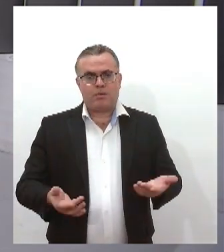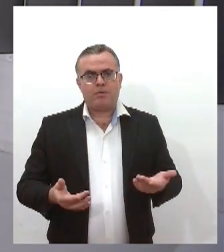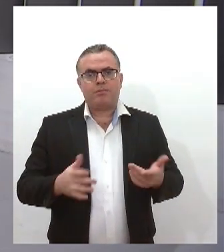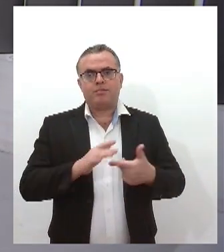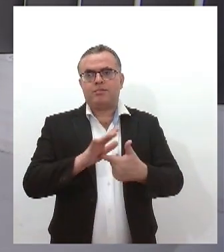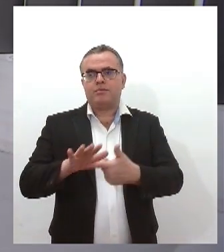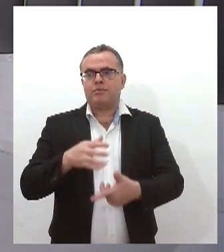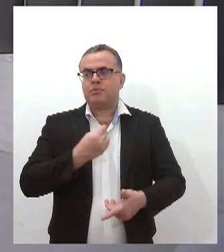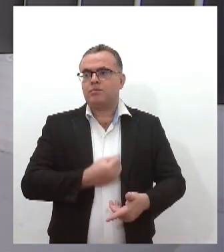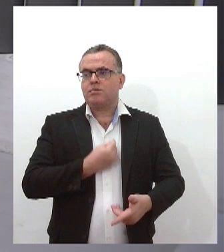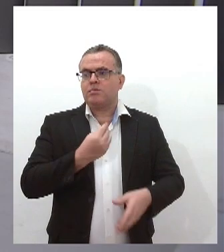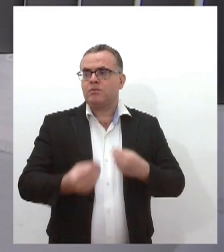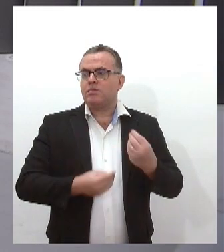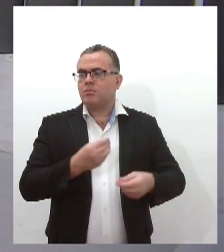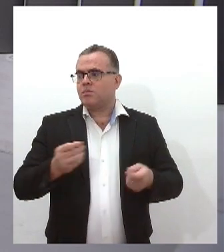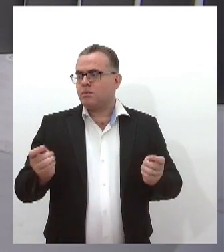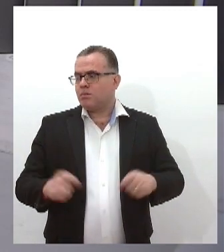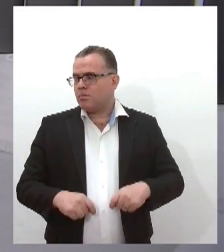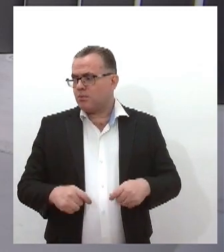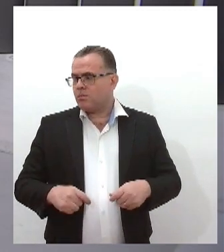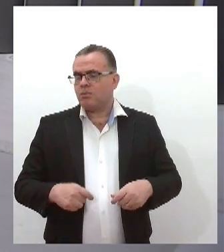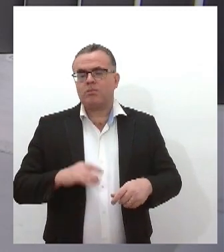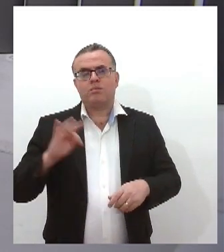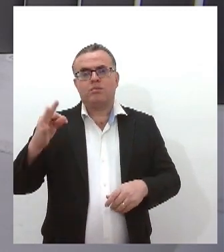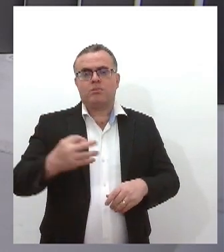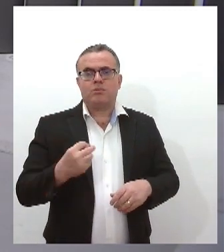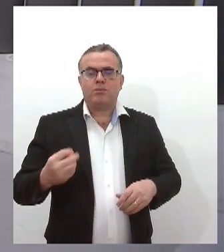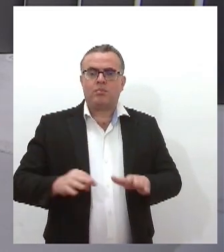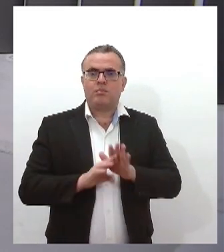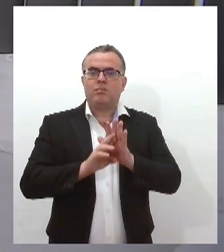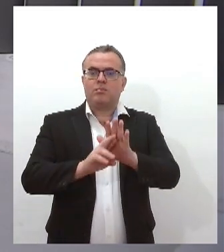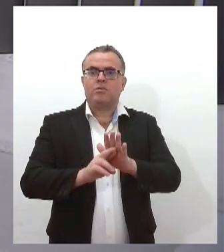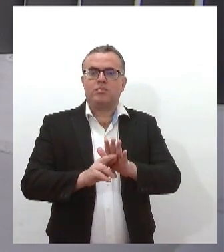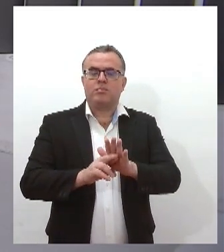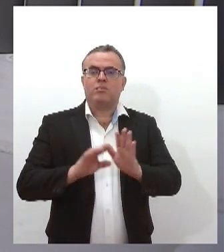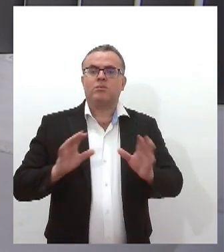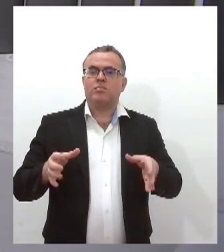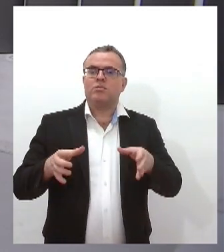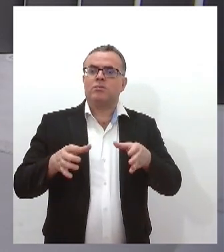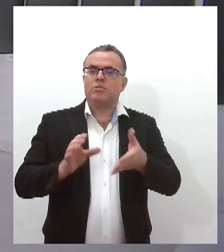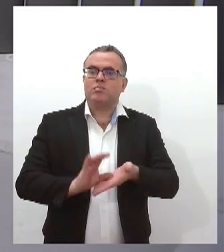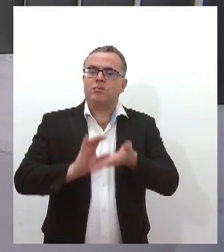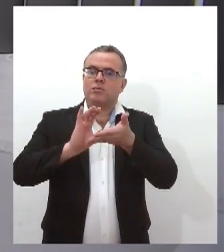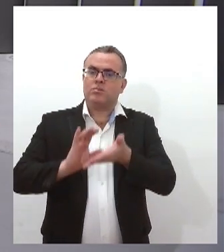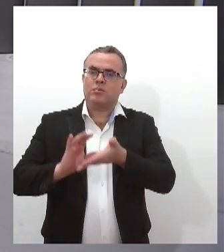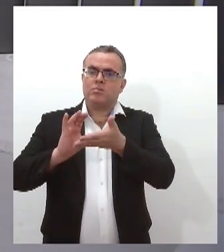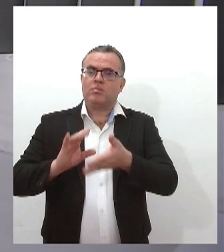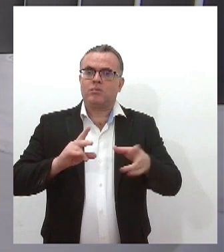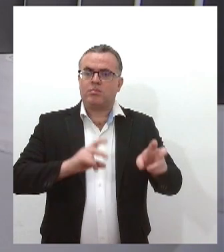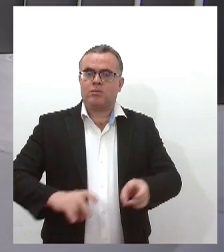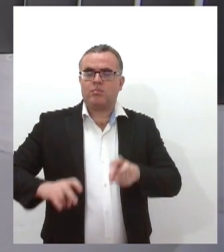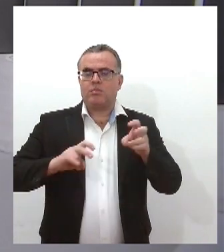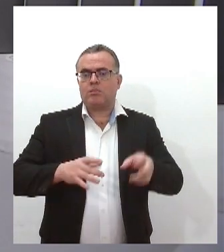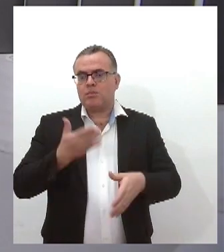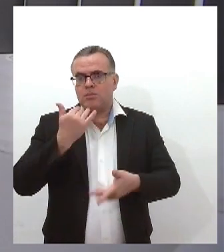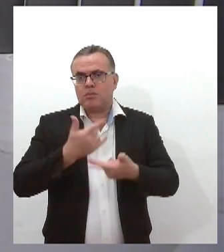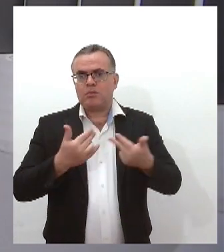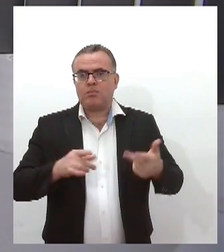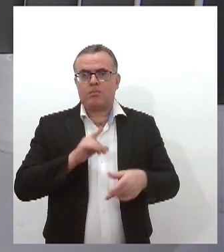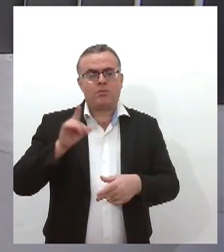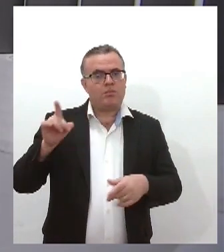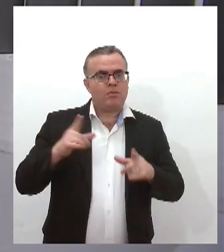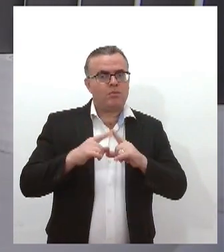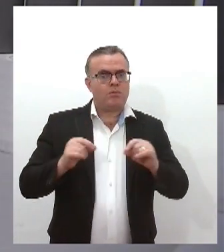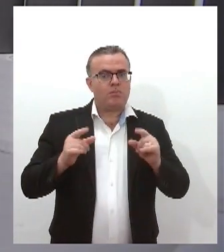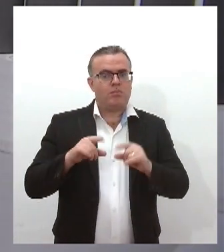com representantes dos Conselhos Federal e Estaduais de Engenharia e Agronomia em Brasília. E a gente vai saber um pouco mais,